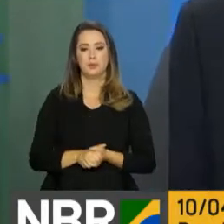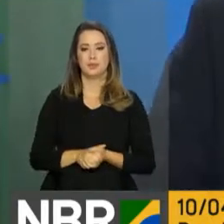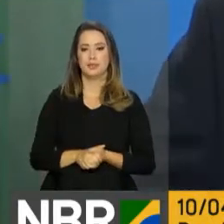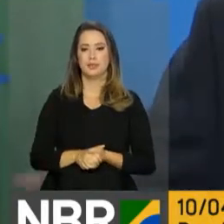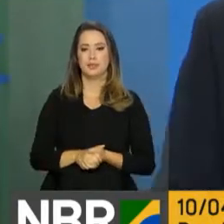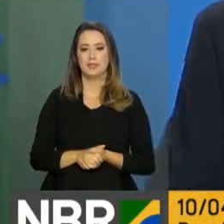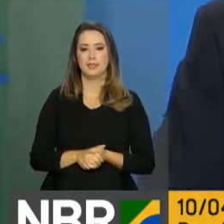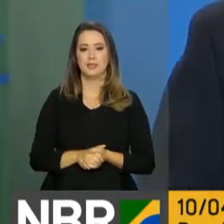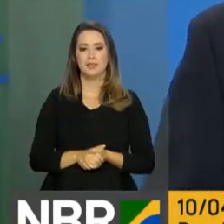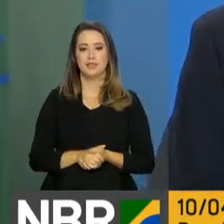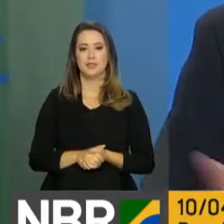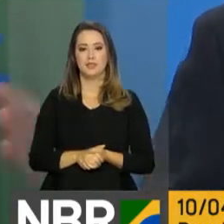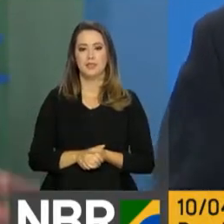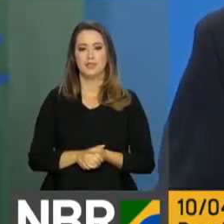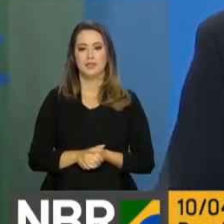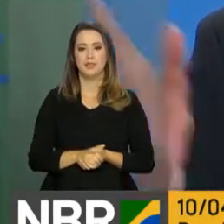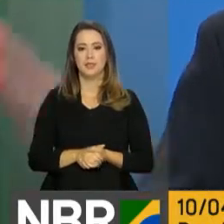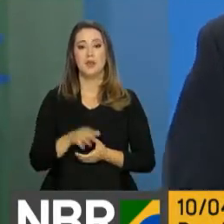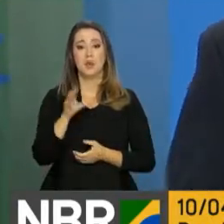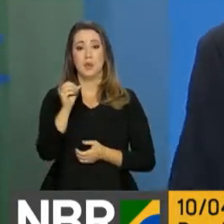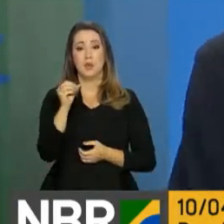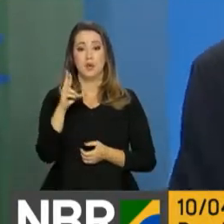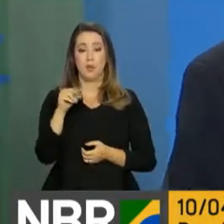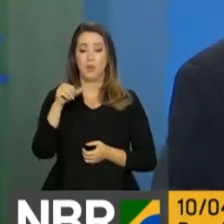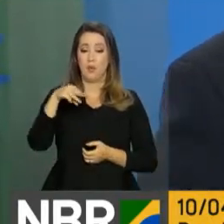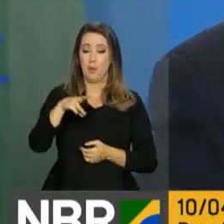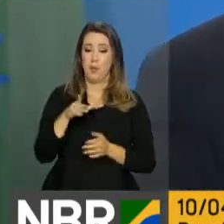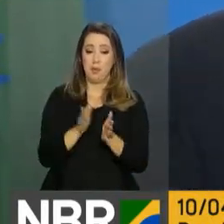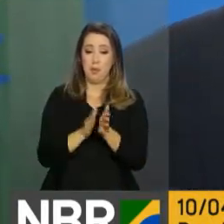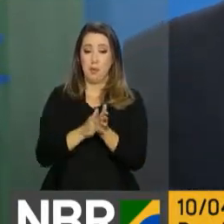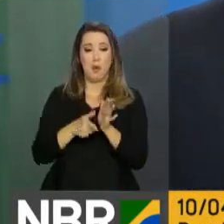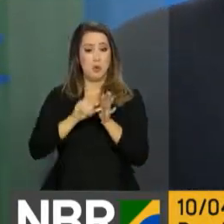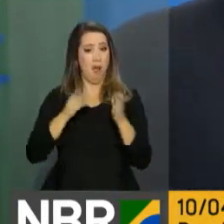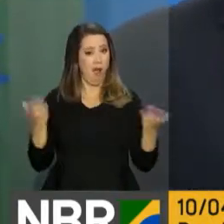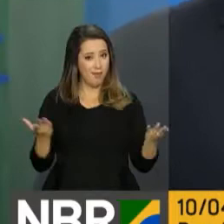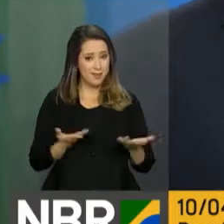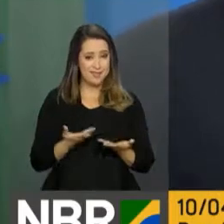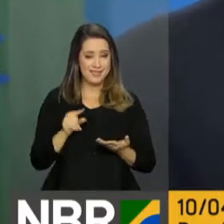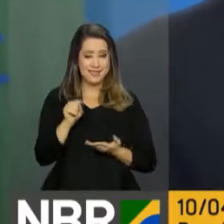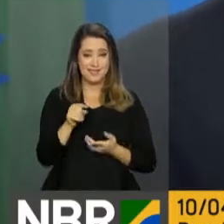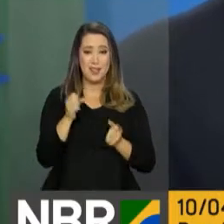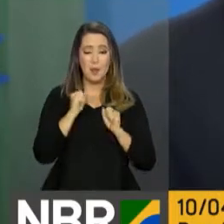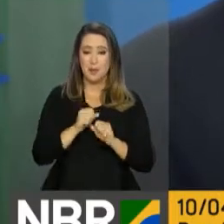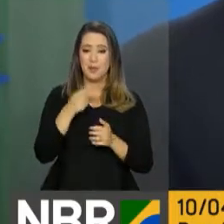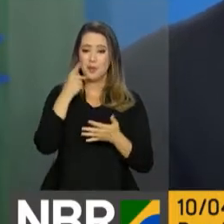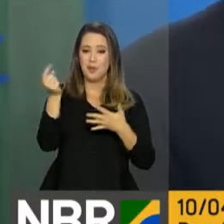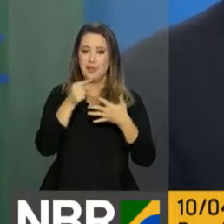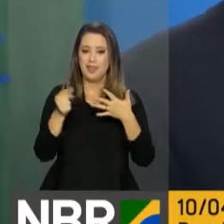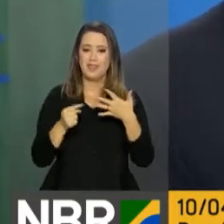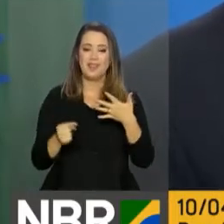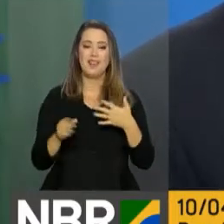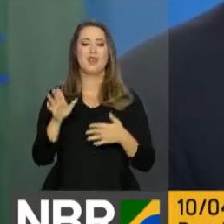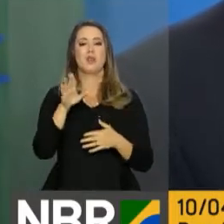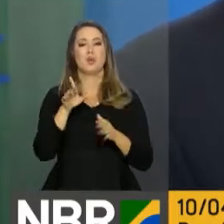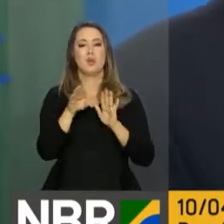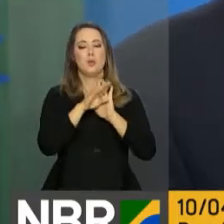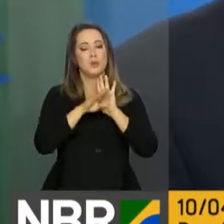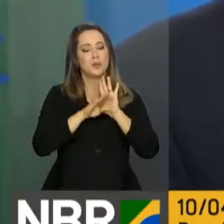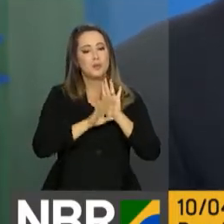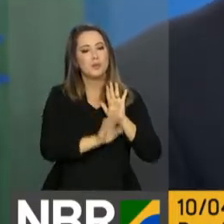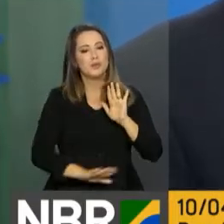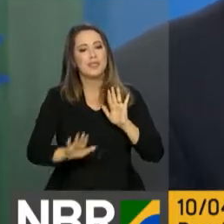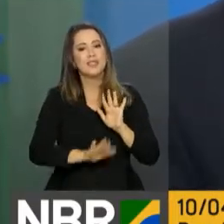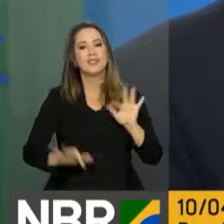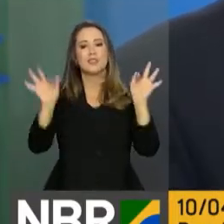Osmar está recebendo aplausos antes do término da sua biografia. Poderia falar ainda do Criança Feliz, do Progredir,